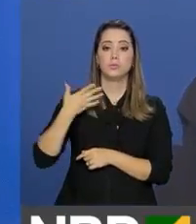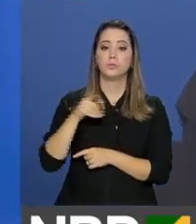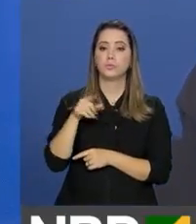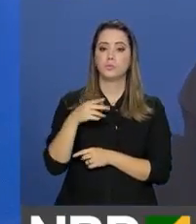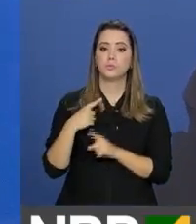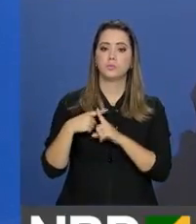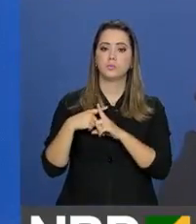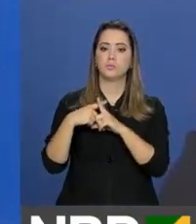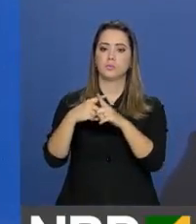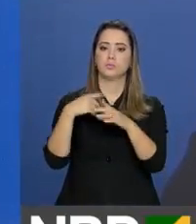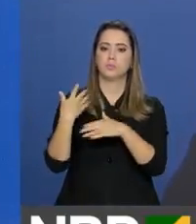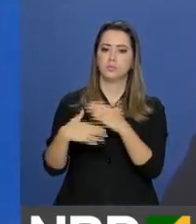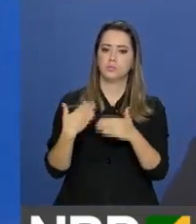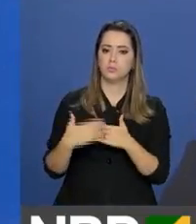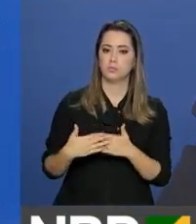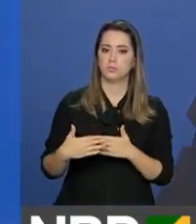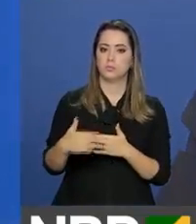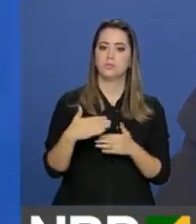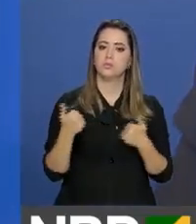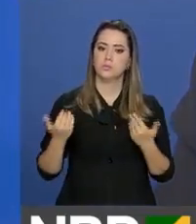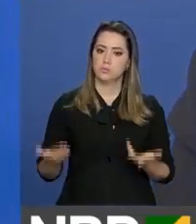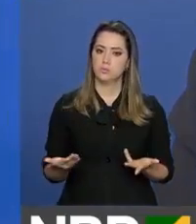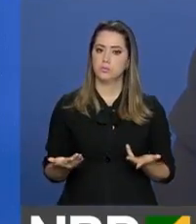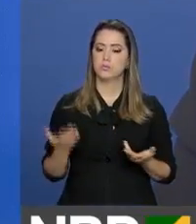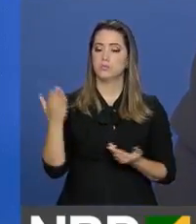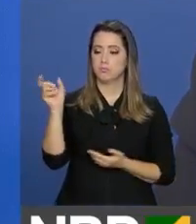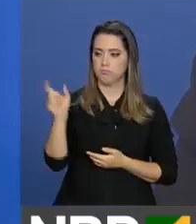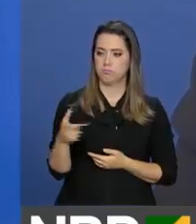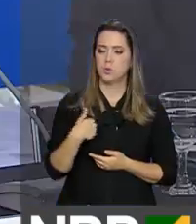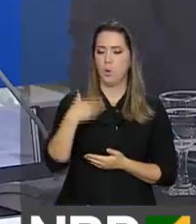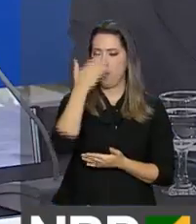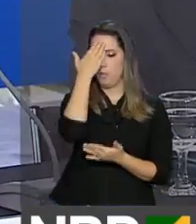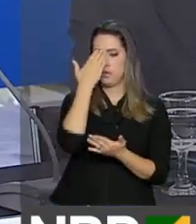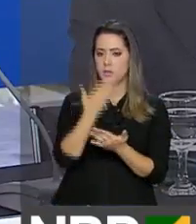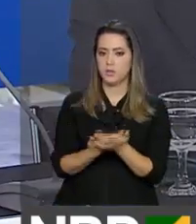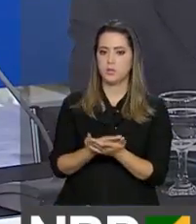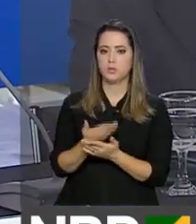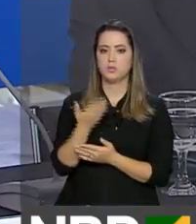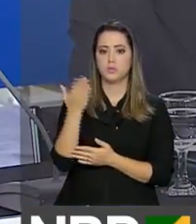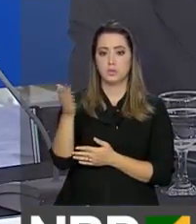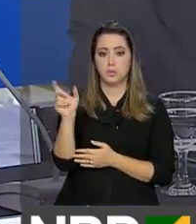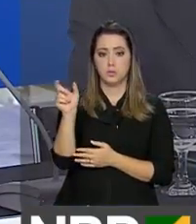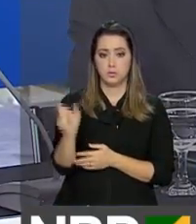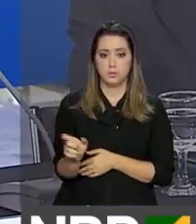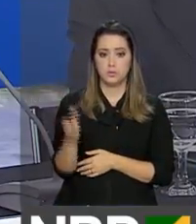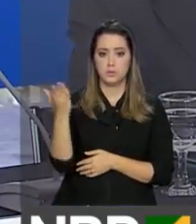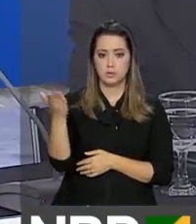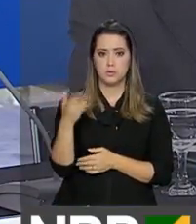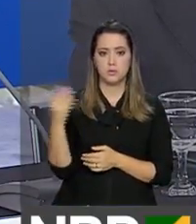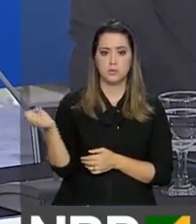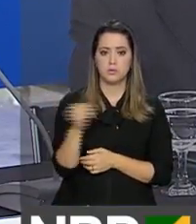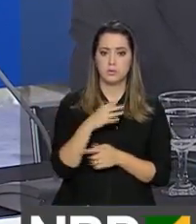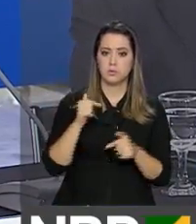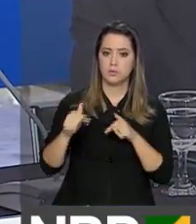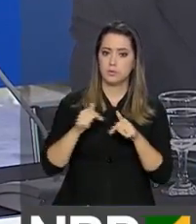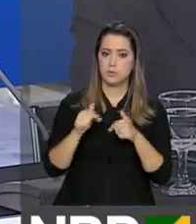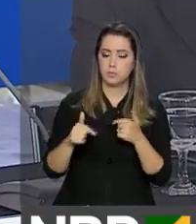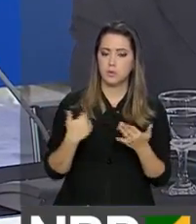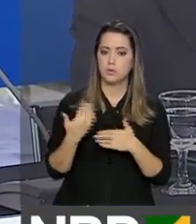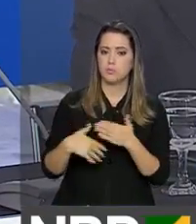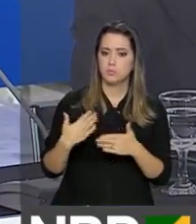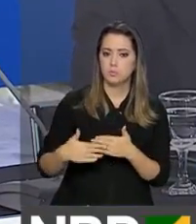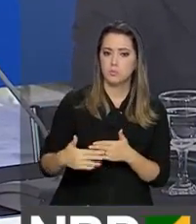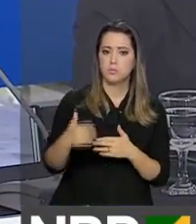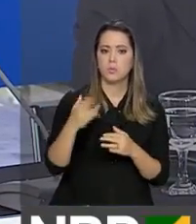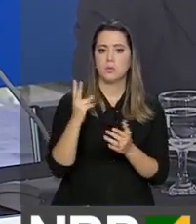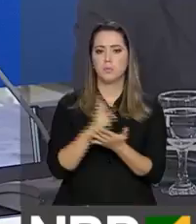se deram ao longo do tempo. De modo, Fernando, que eu tenho absoluta convicção de que você, na sua nova jornada, vai